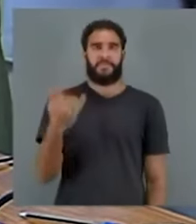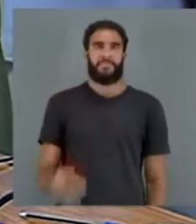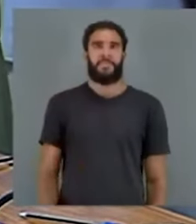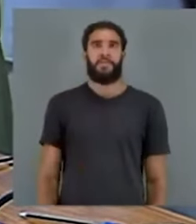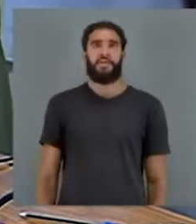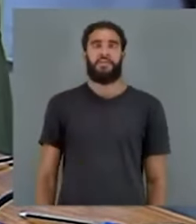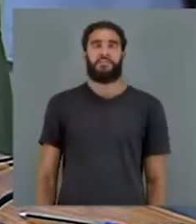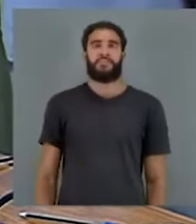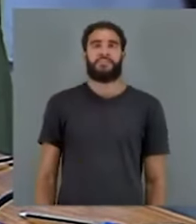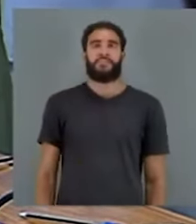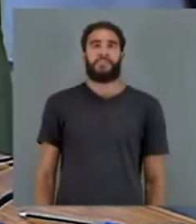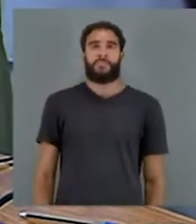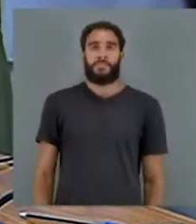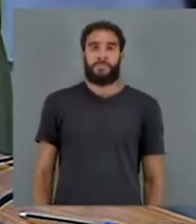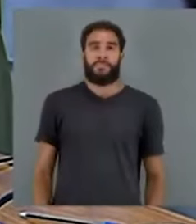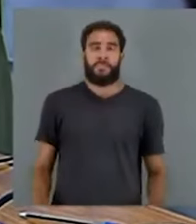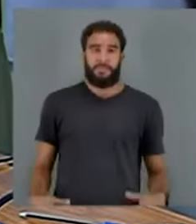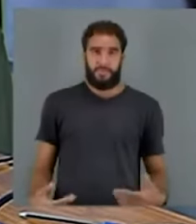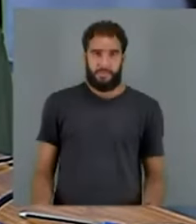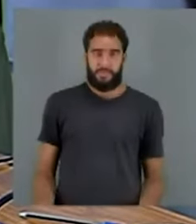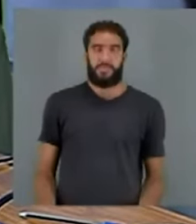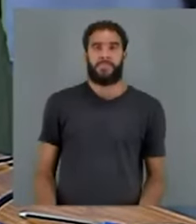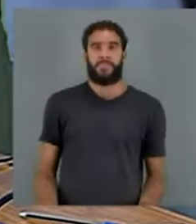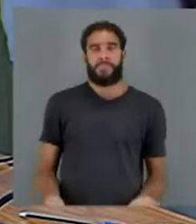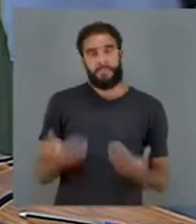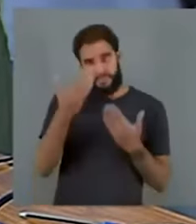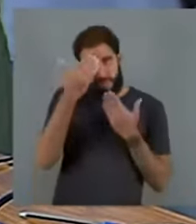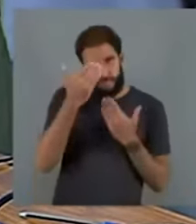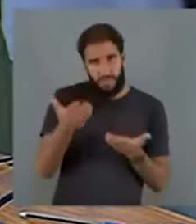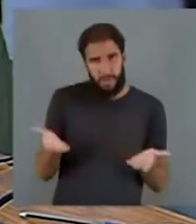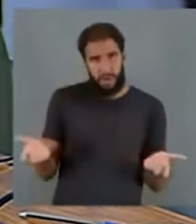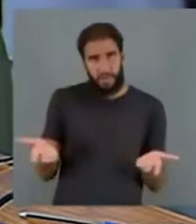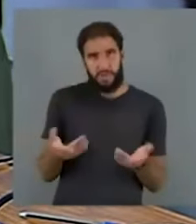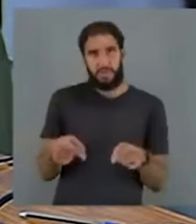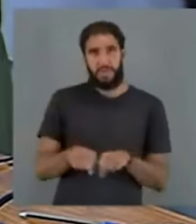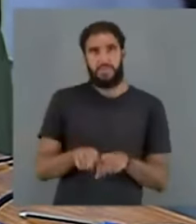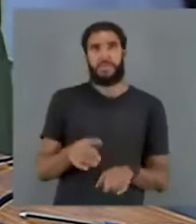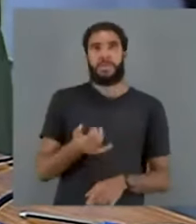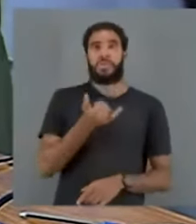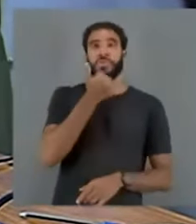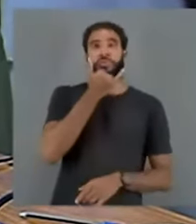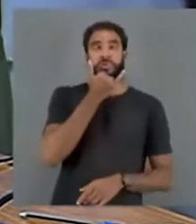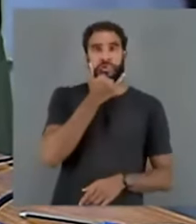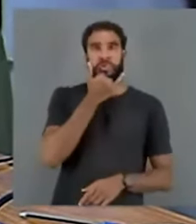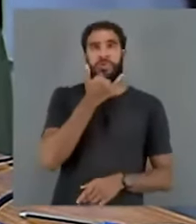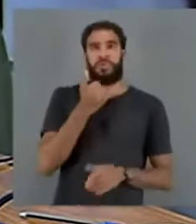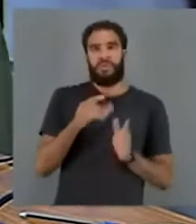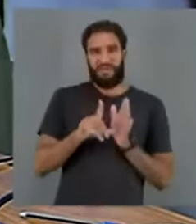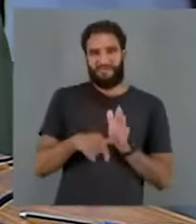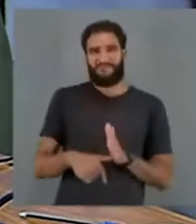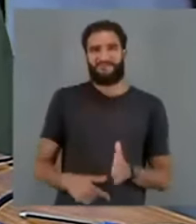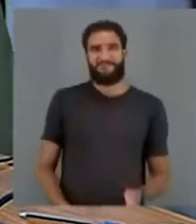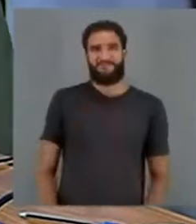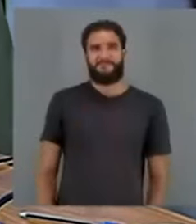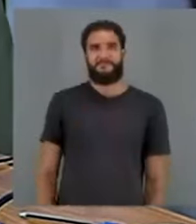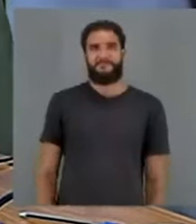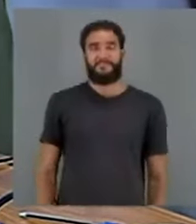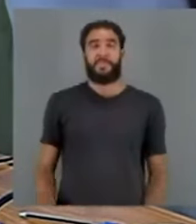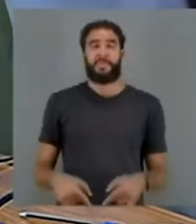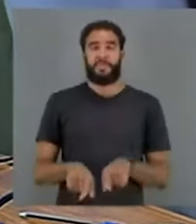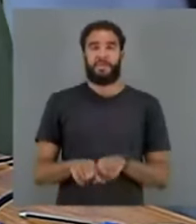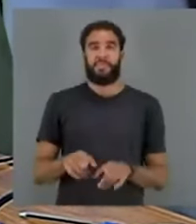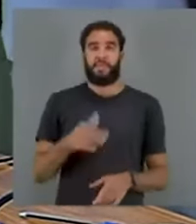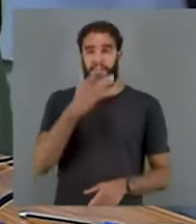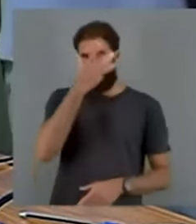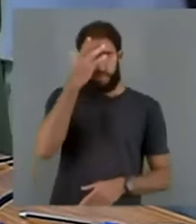fica aqui o meu existe meus agradecimento e pedir desculpa e ao nosso